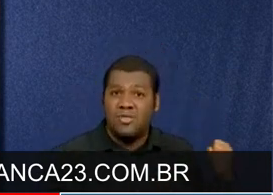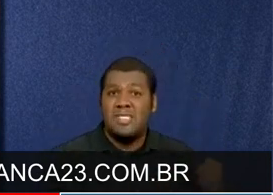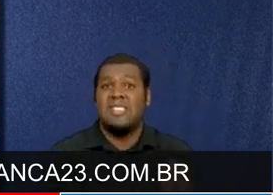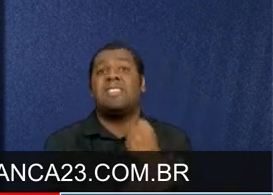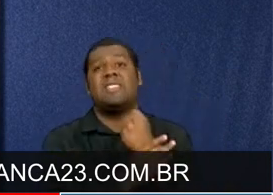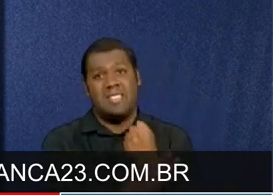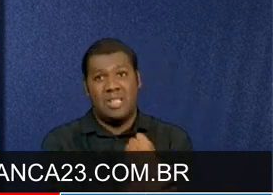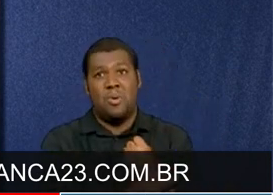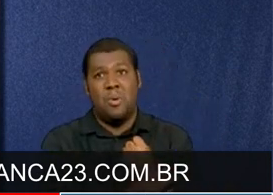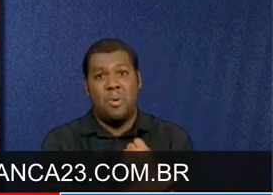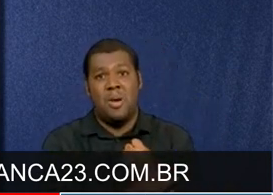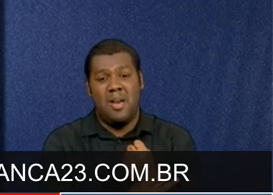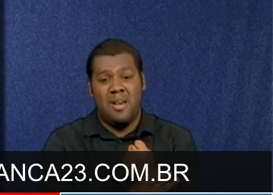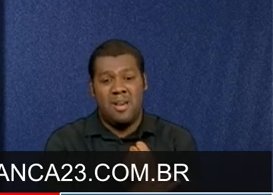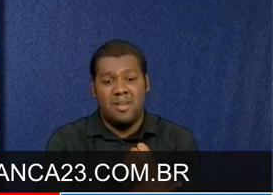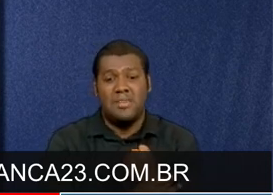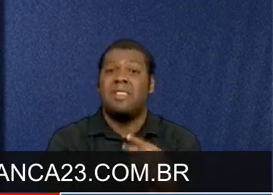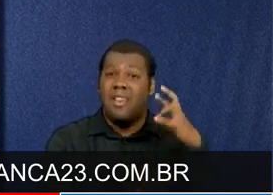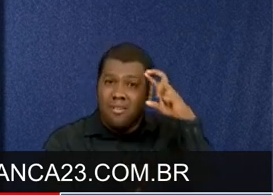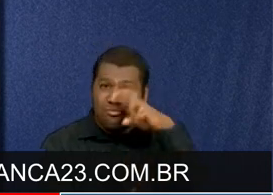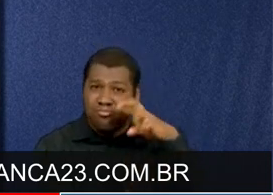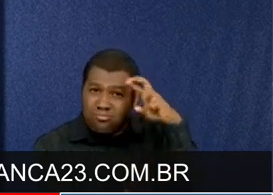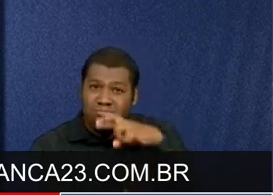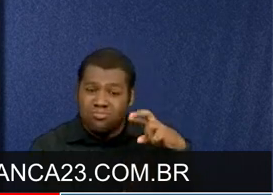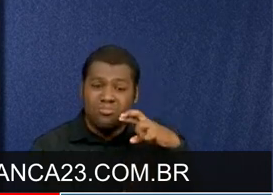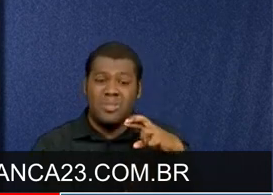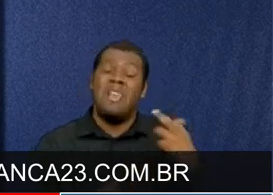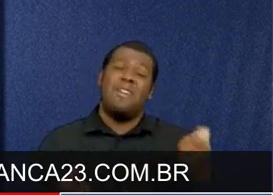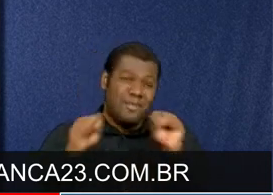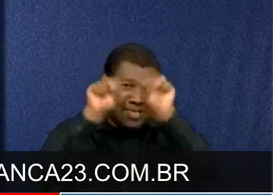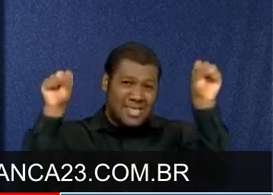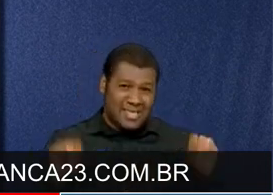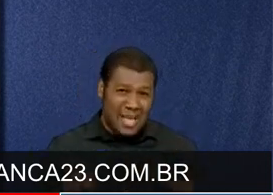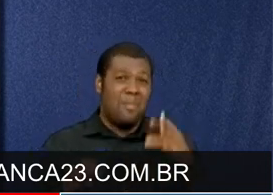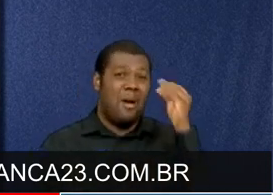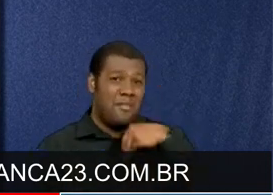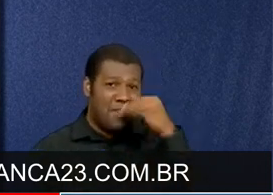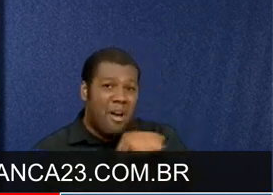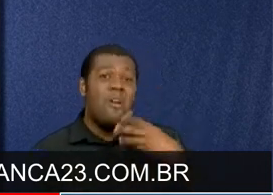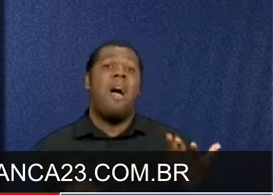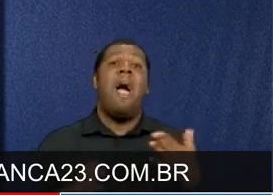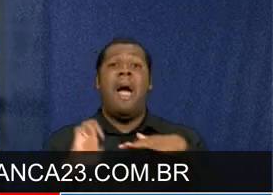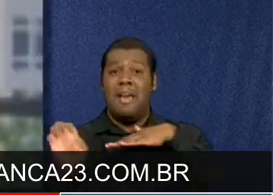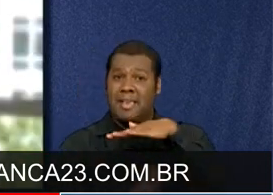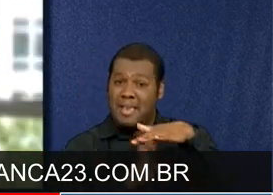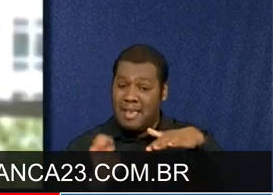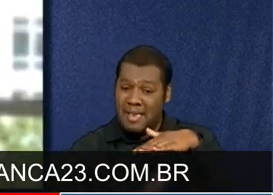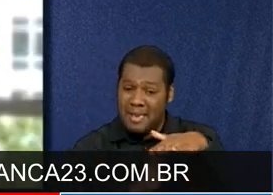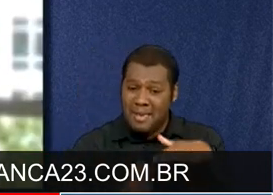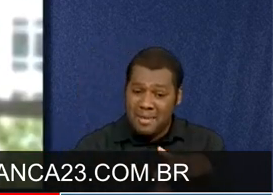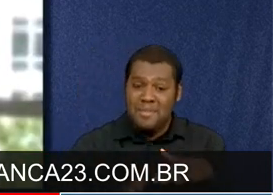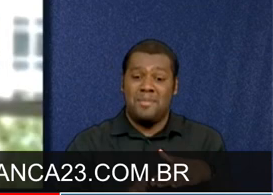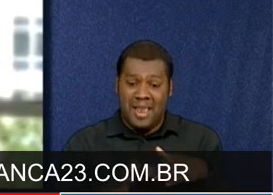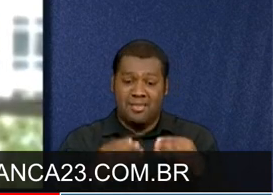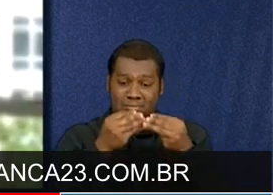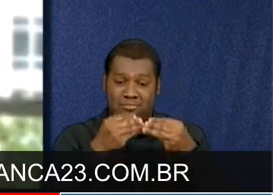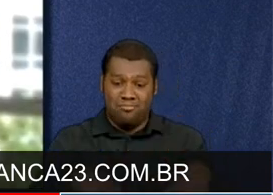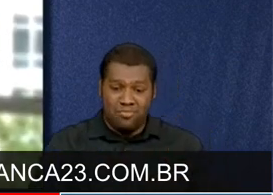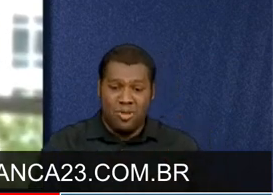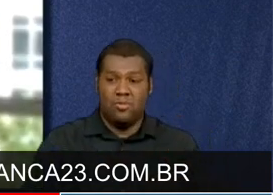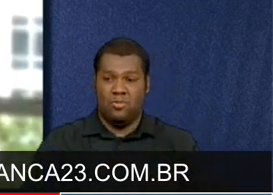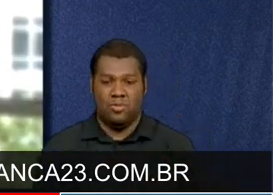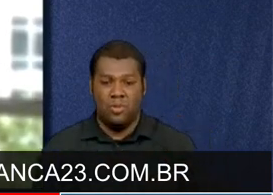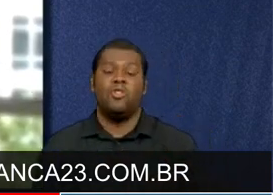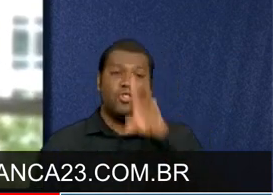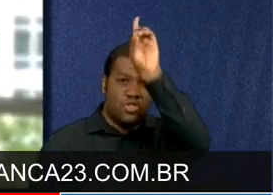uma auditoria desses problemas, é menor ainda e em muitas dessas empresas é inexistente. O diretor do Departamento